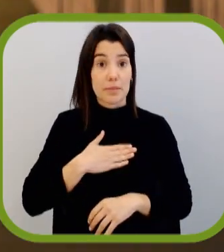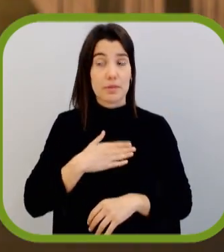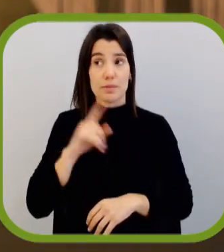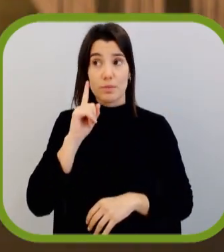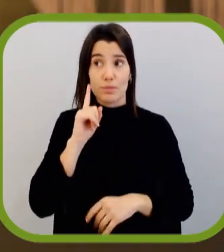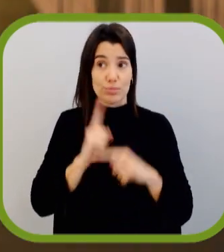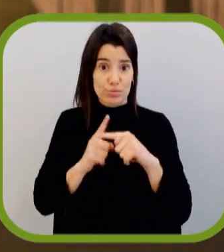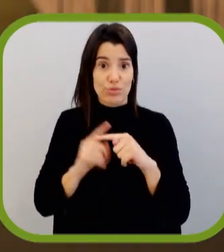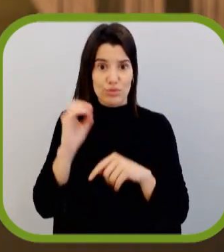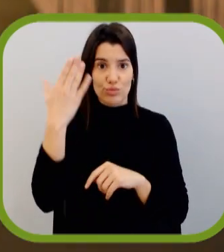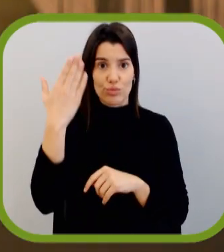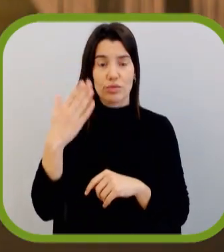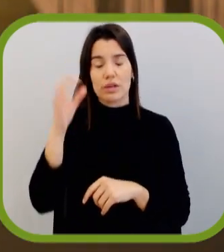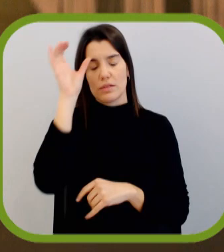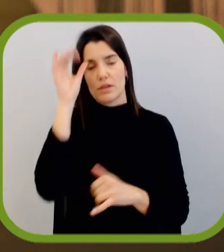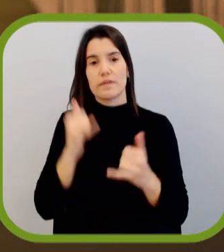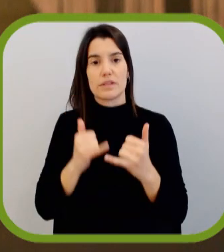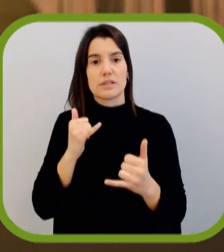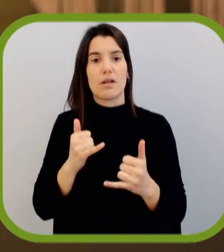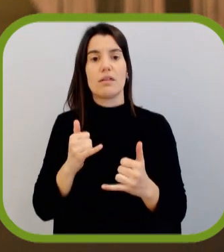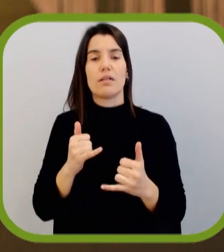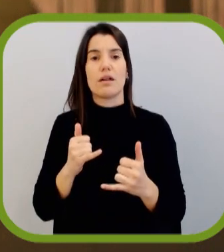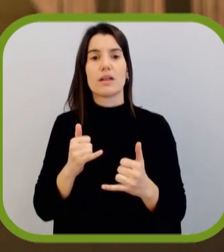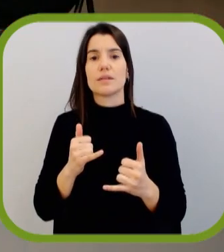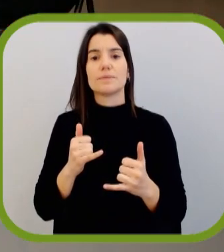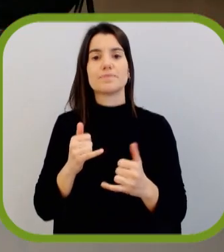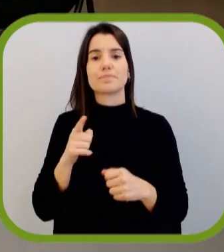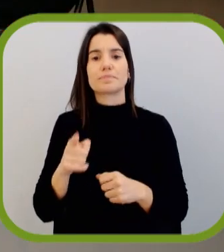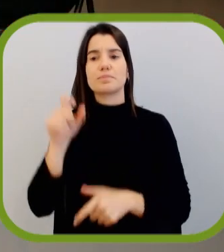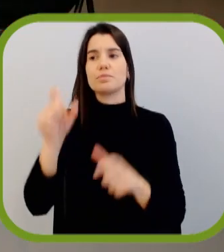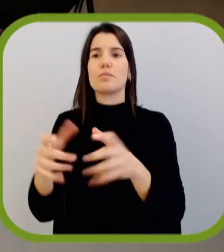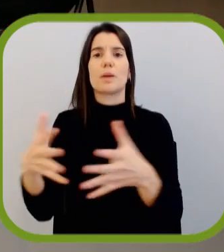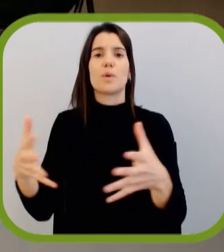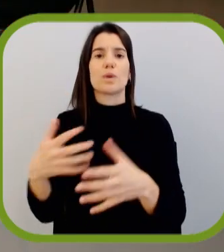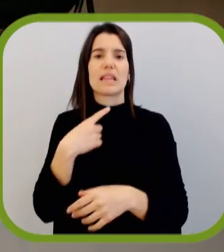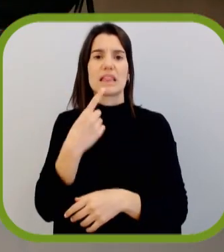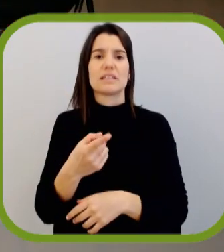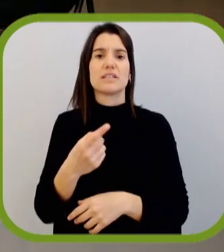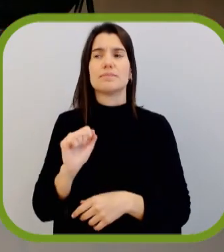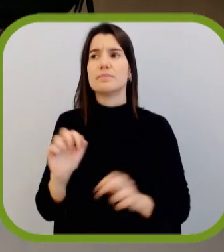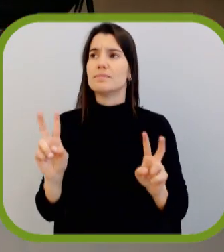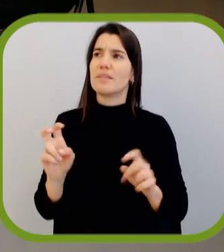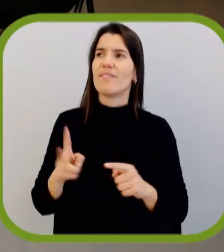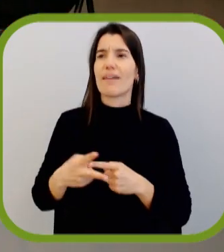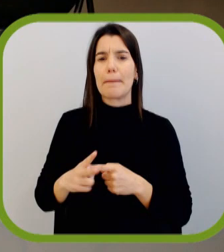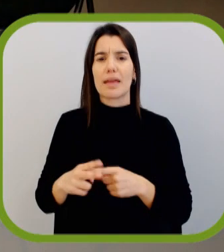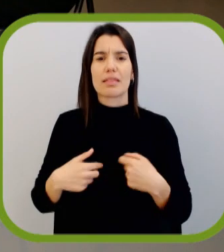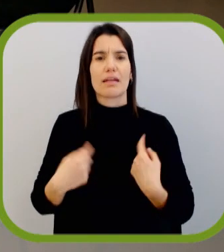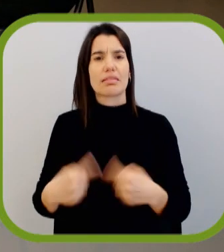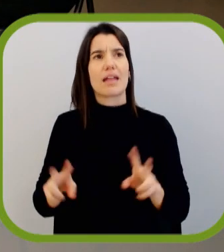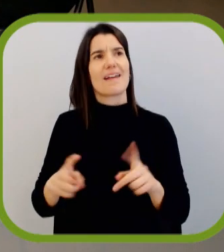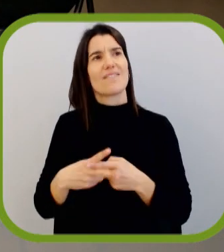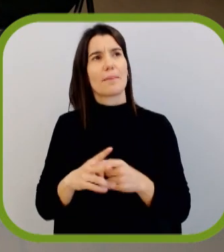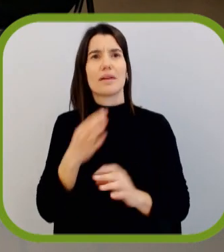maior benefício da inteligência artificial não é o que a maioria das pessoas dizem ser uma ferramenta. Agora tenho